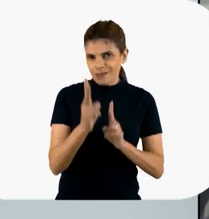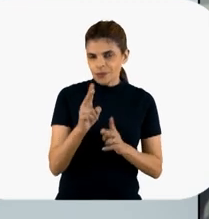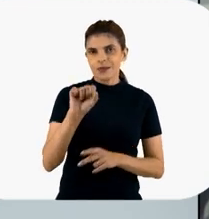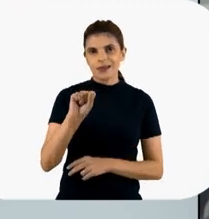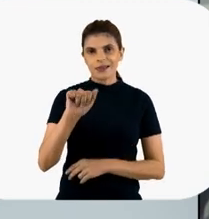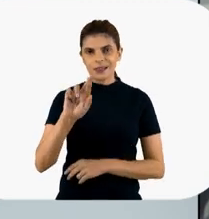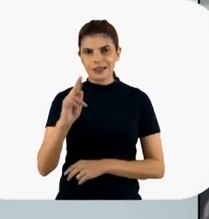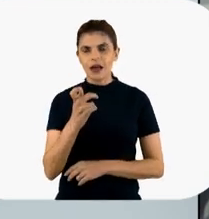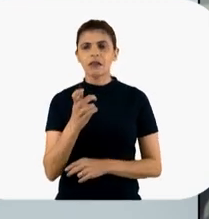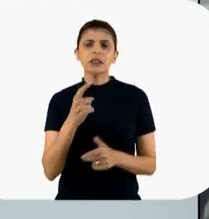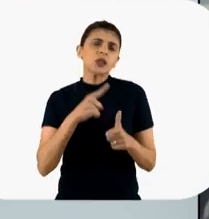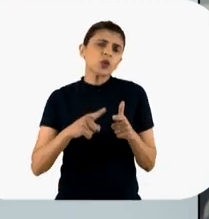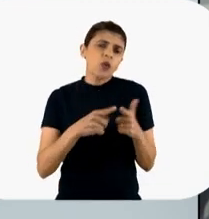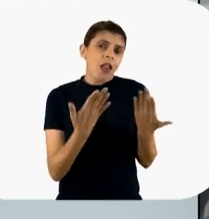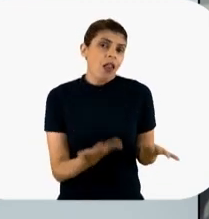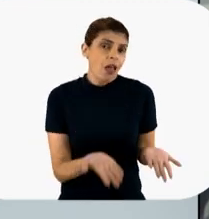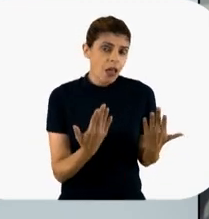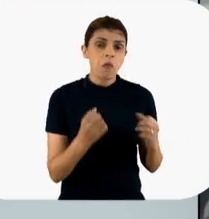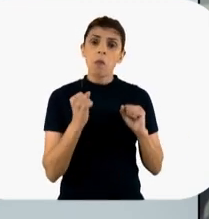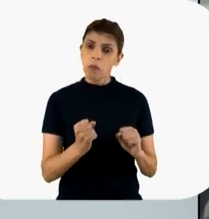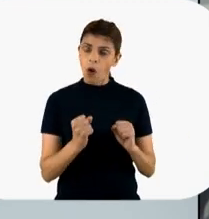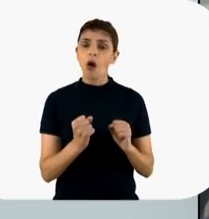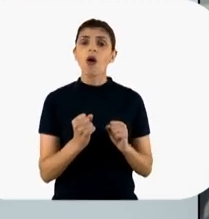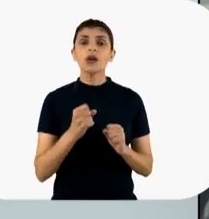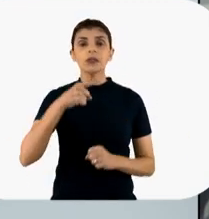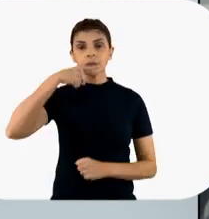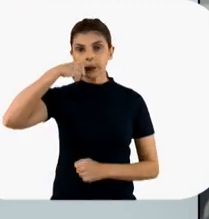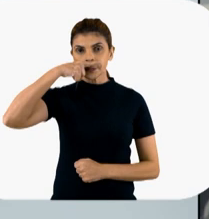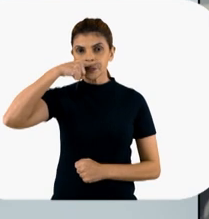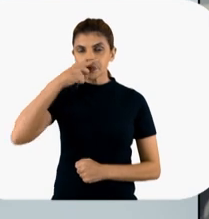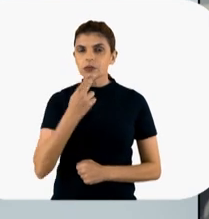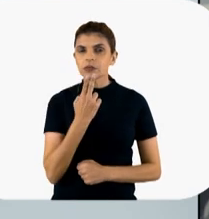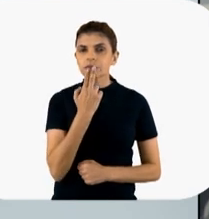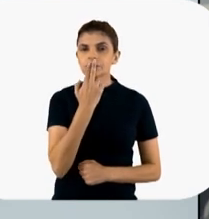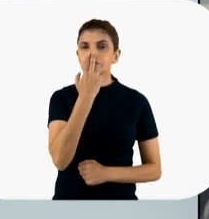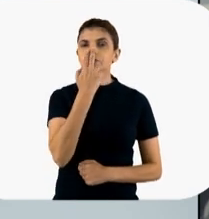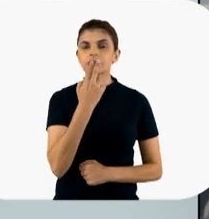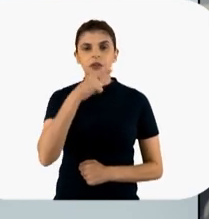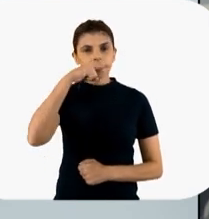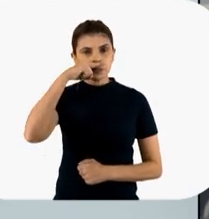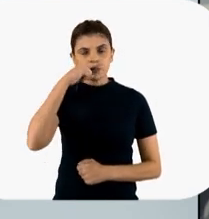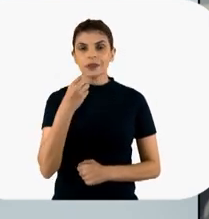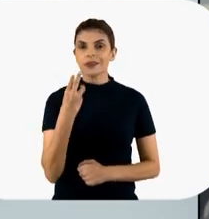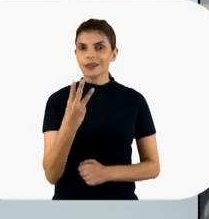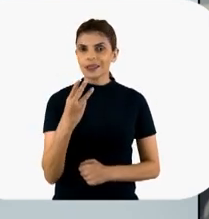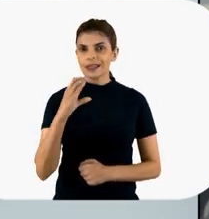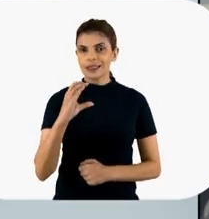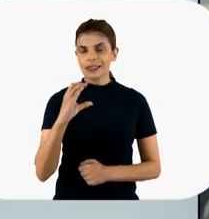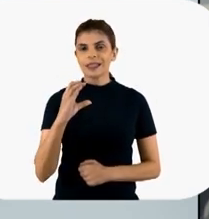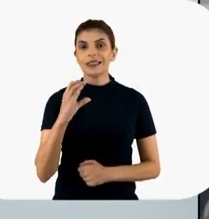Sara, casos mais leves podem ser tratados com catéter de baixo fluxo, né? O catéter nasal até